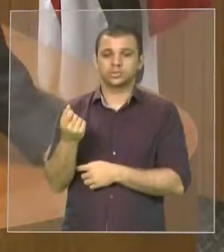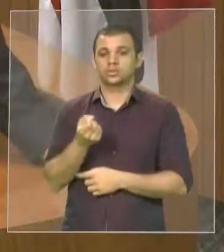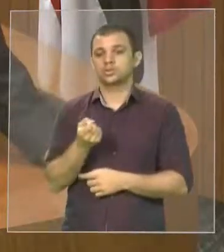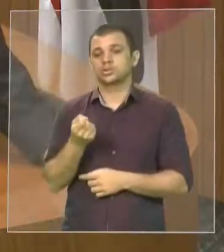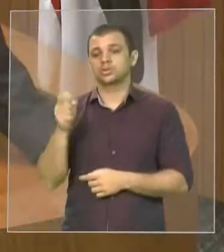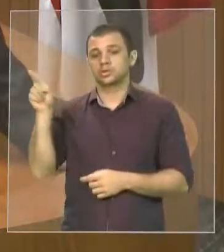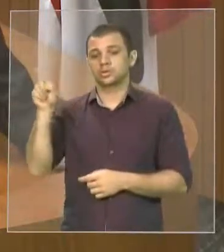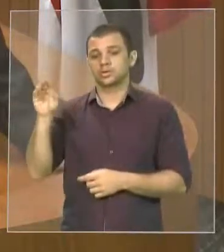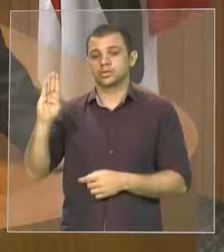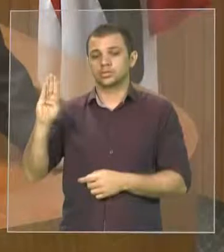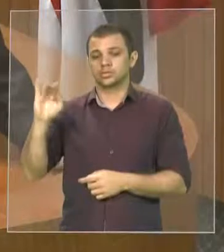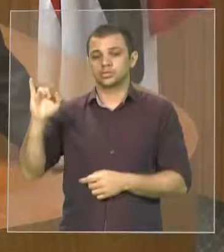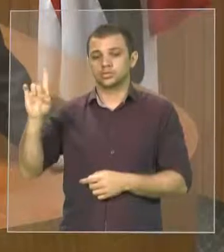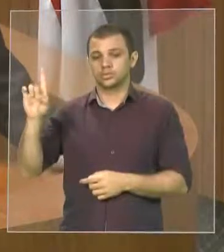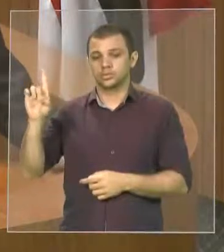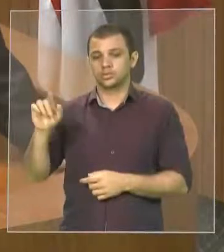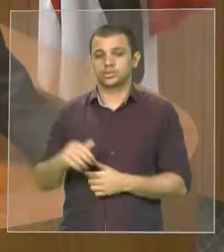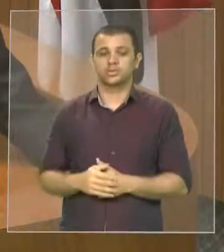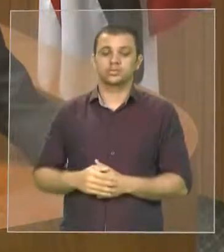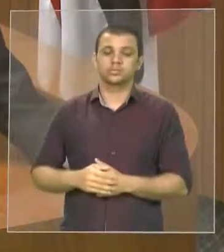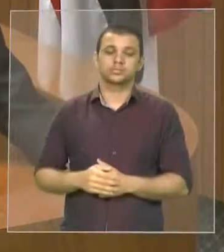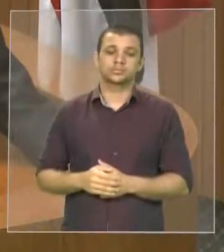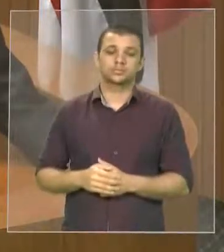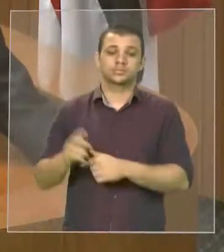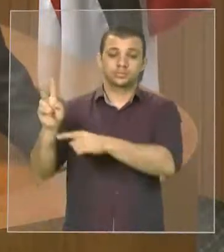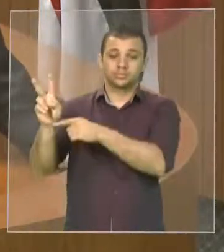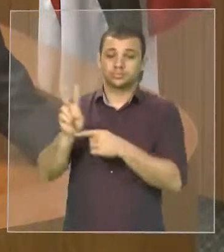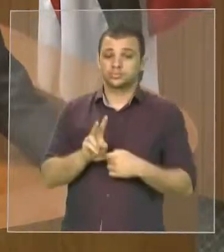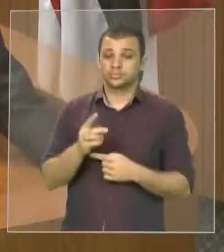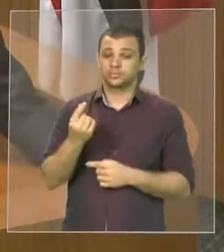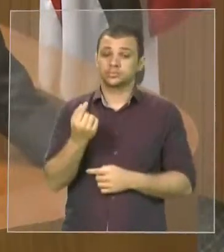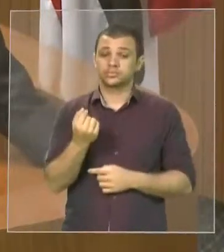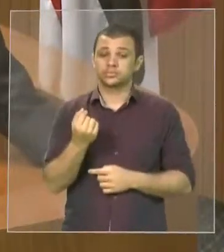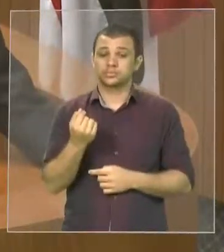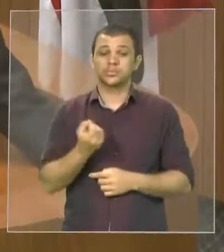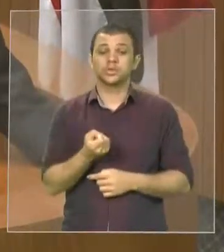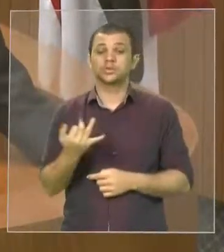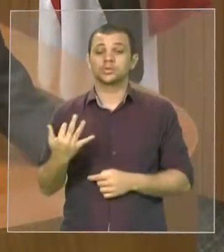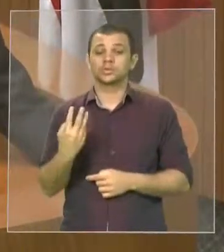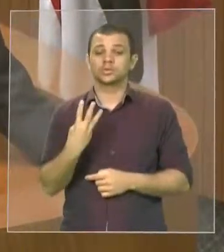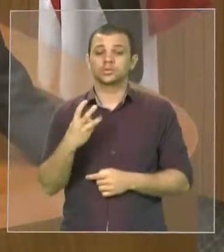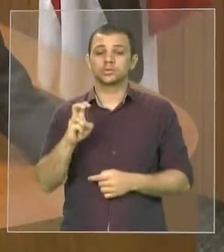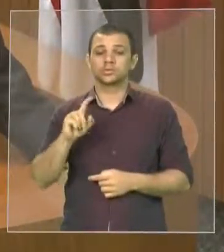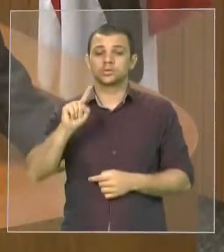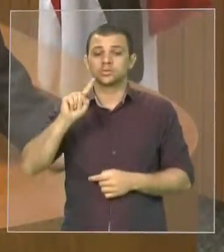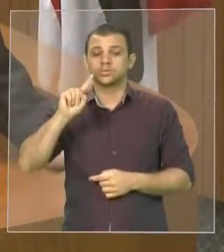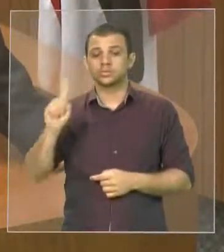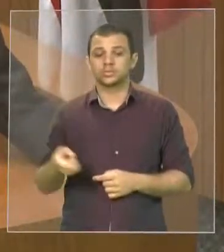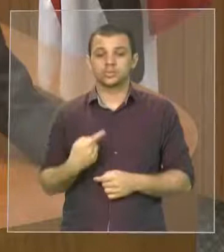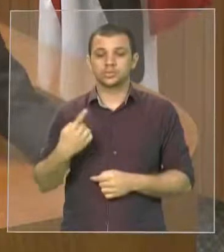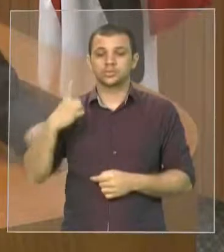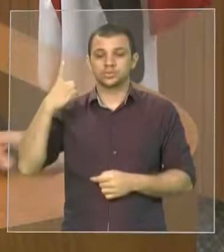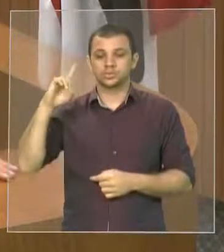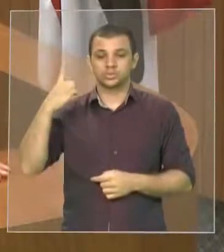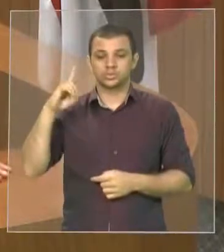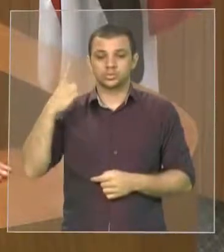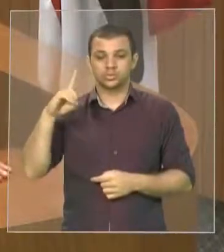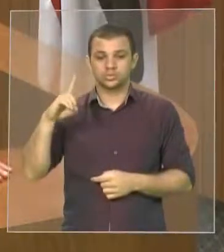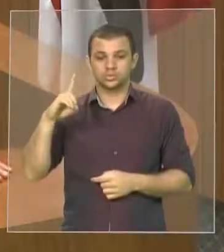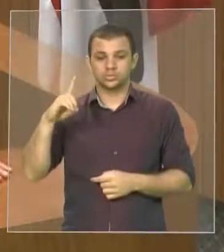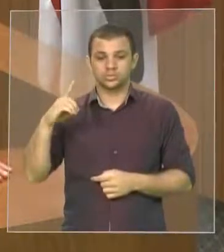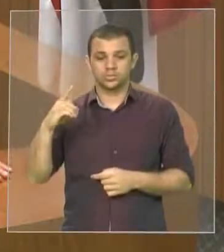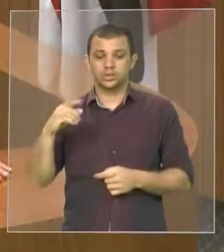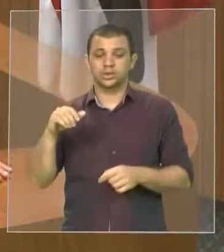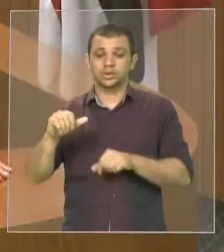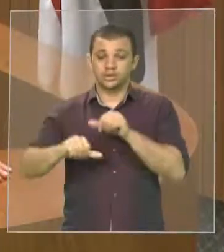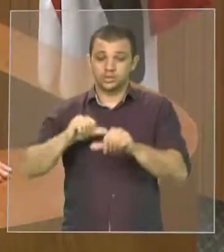junto ao Banco Interamericano de Desenvolvimento, BID, no valor de 35 milhões de dólares, mais de 100